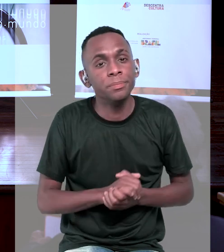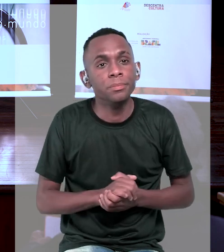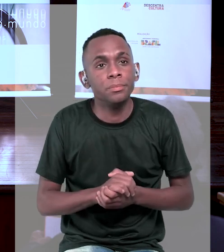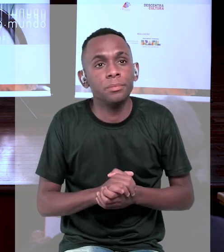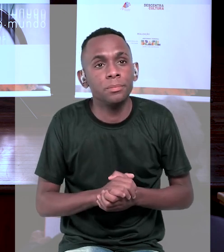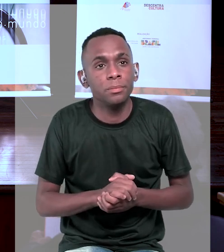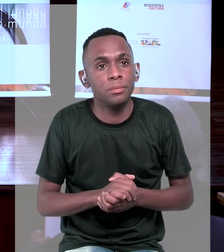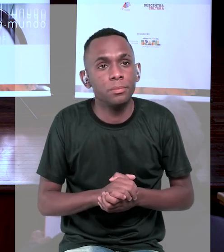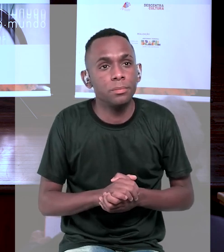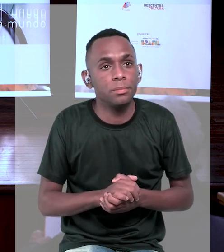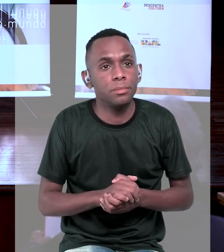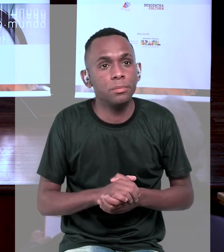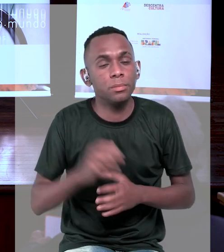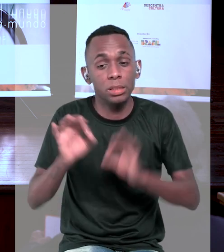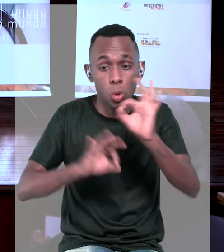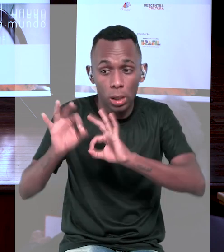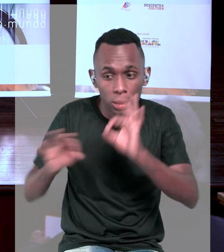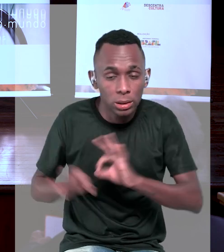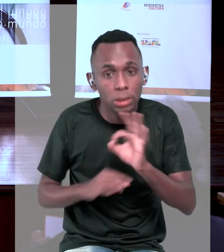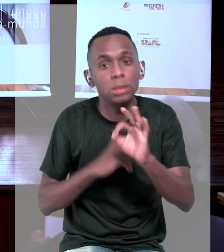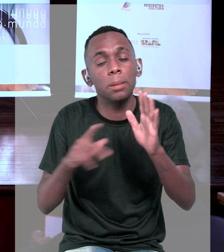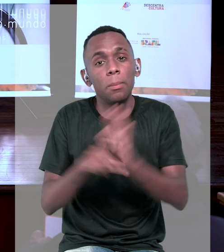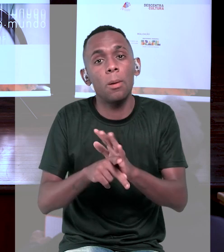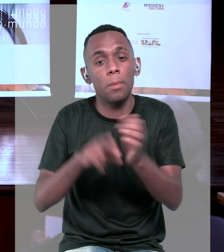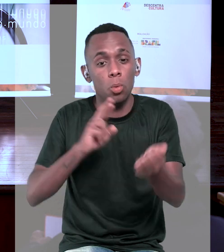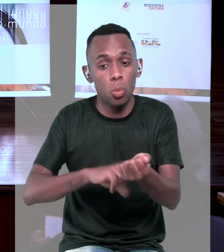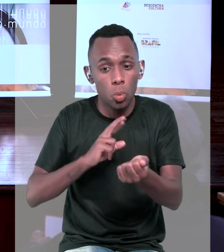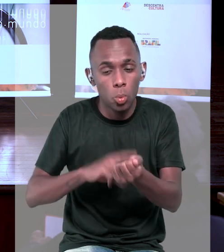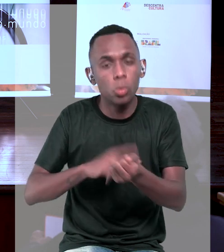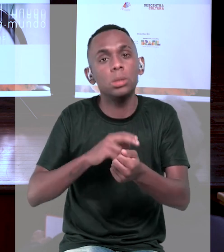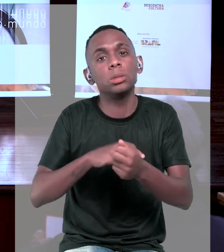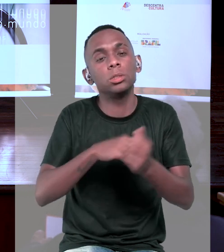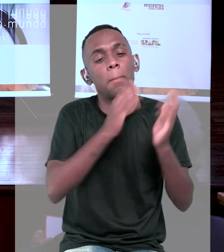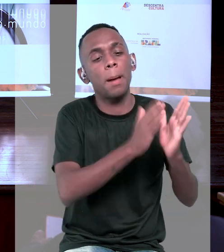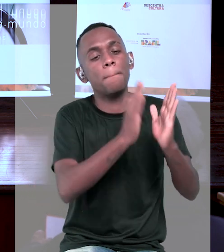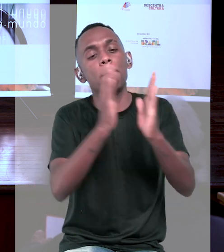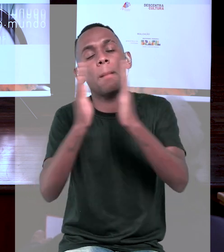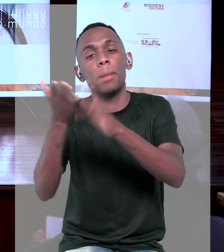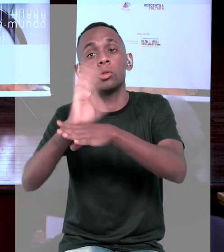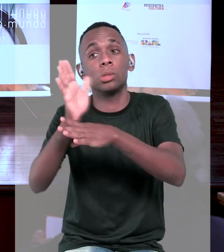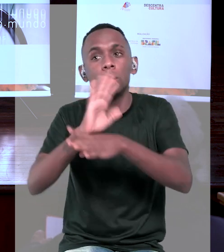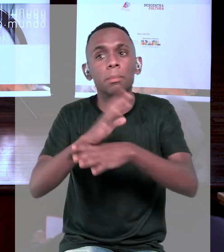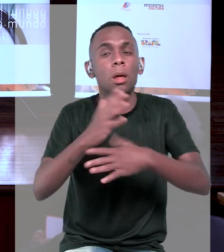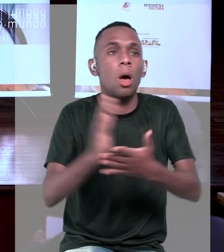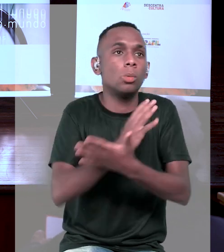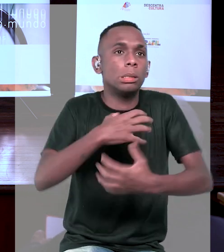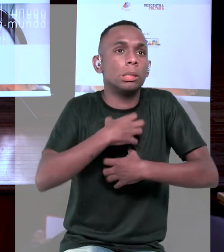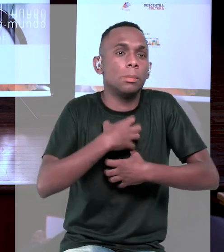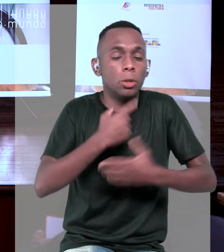o ritmo de um roteiro de cinema a partir de sensações combinadas. Tudo isso